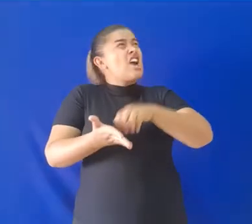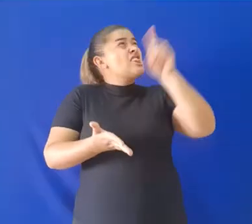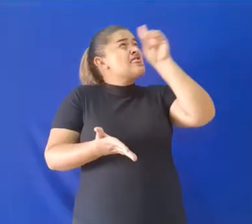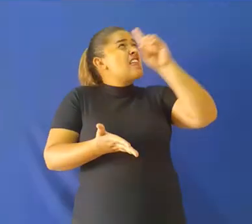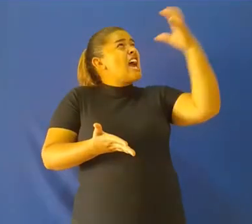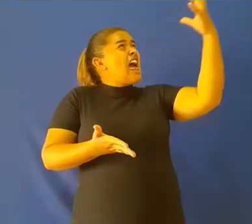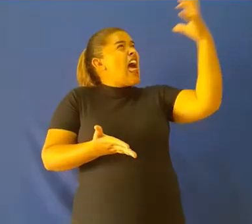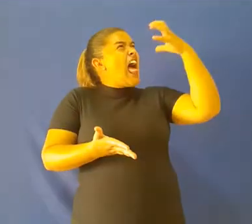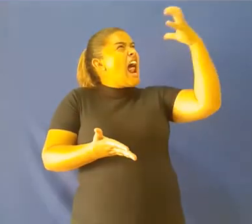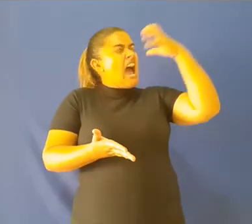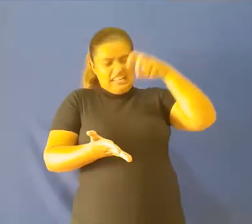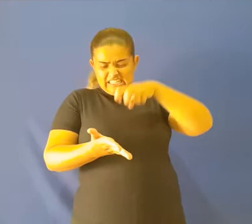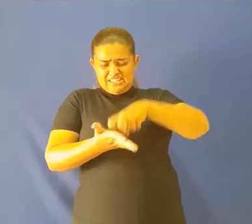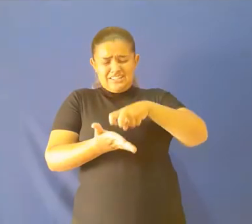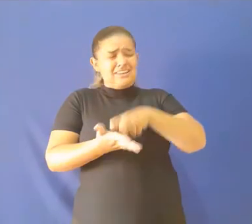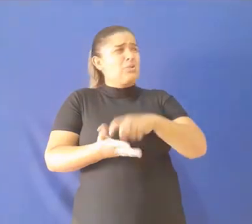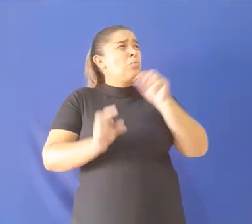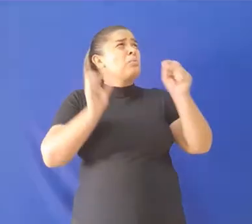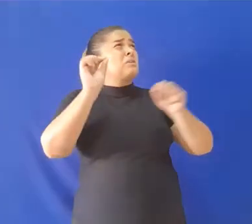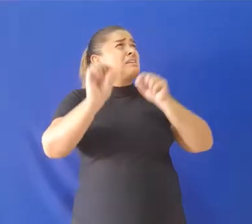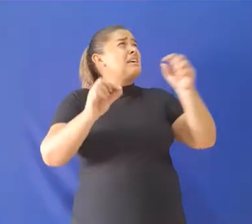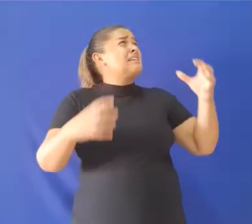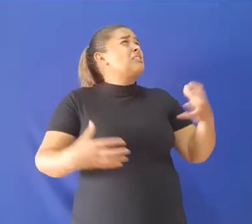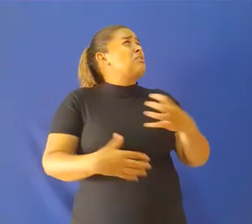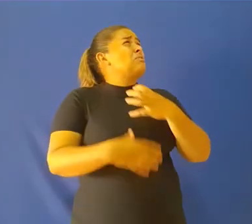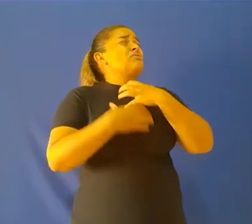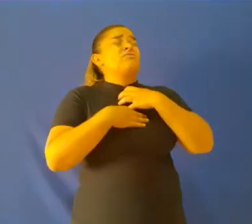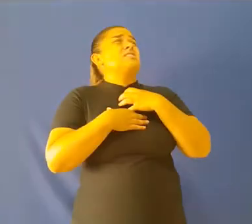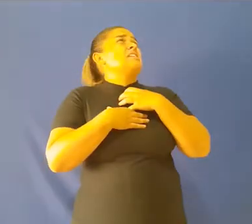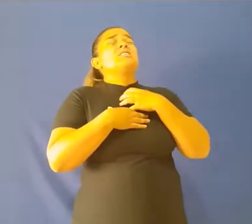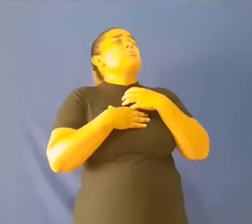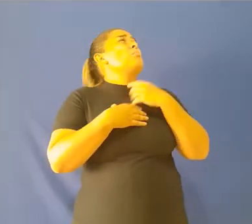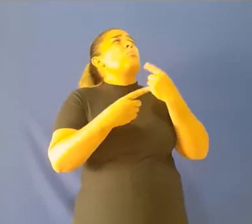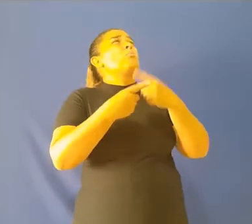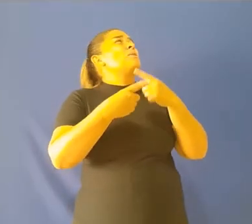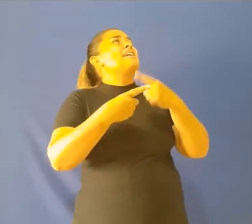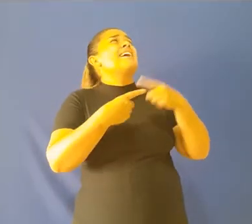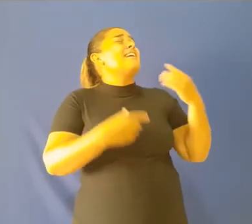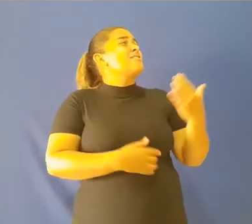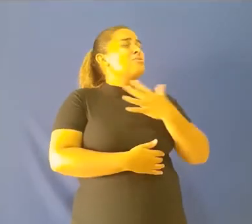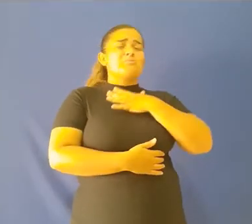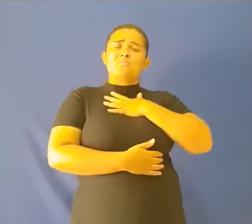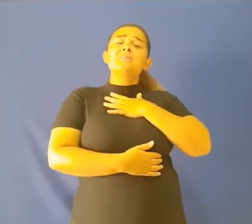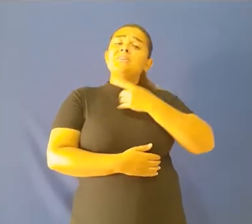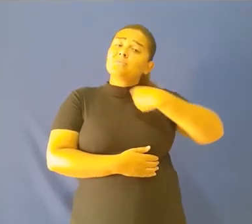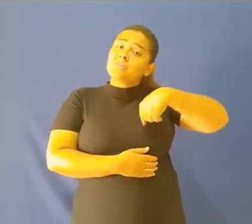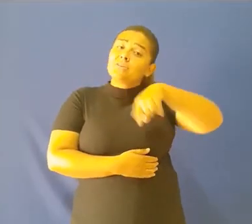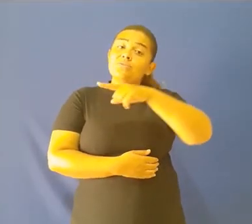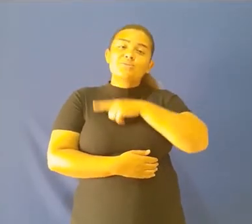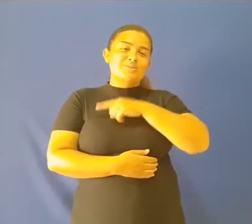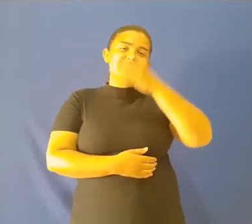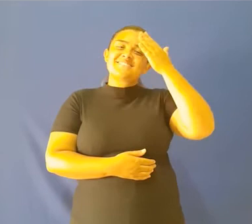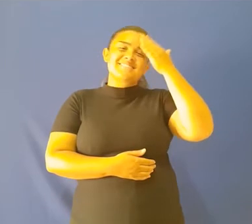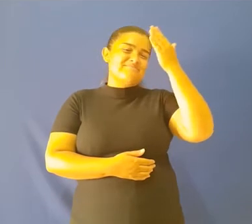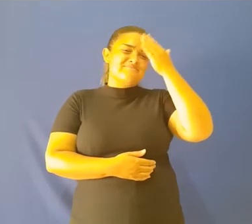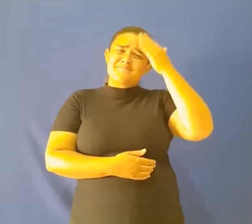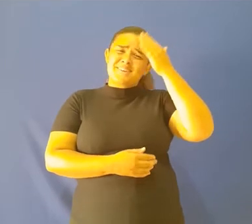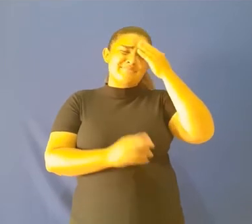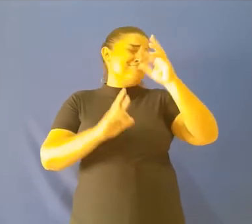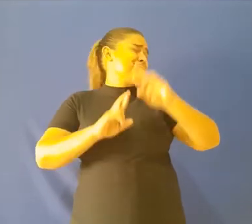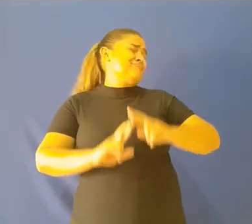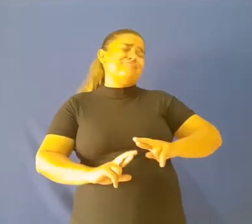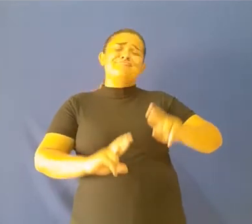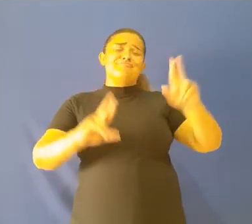de castigo divino. O que é que eu fiz? Onde foi que eu errei? Por que comigo? Né? E